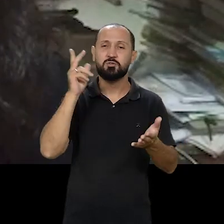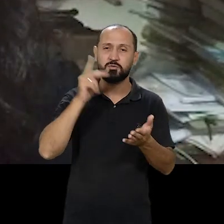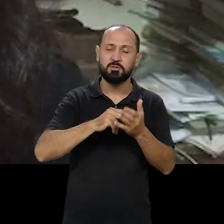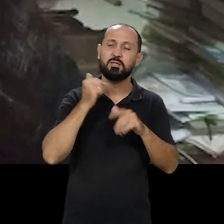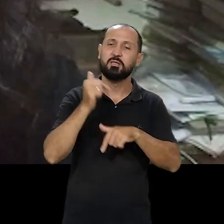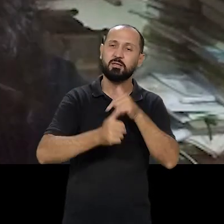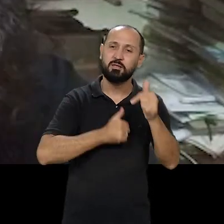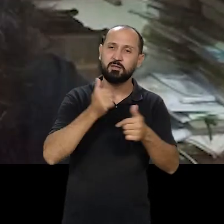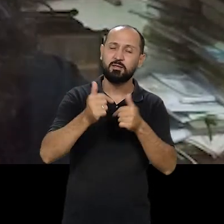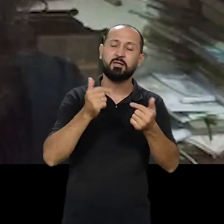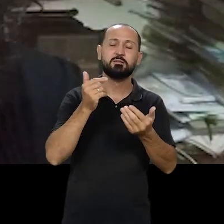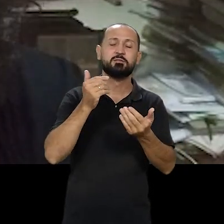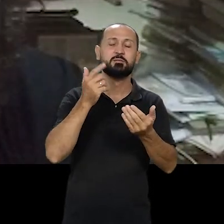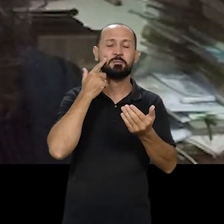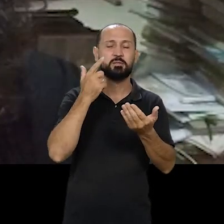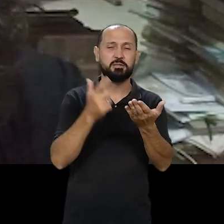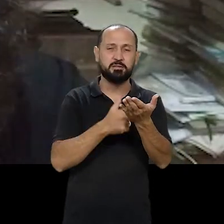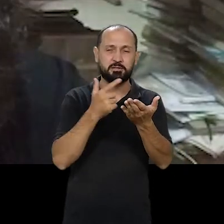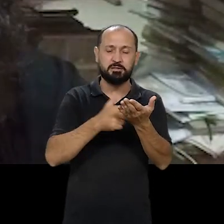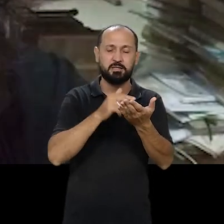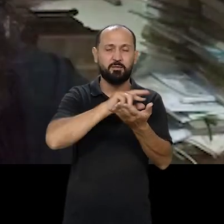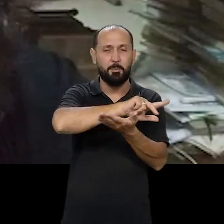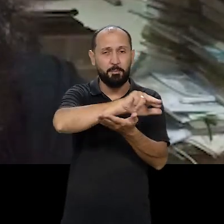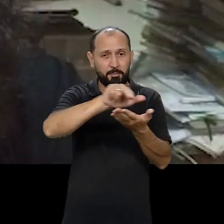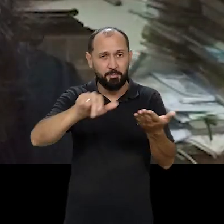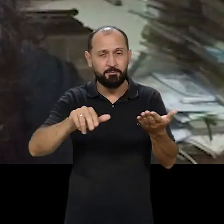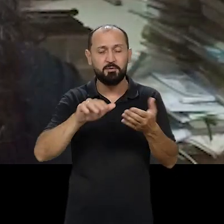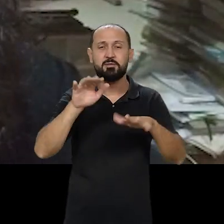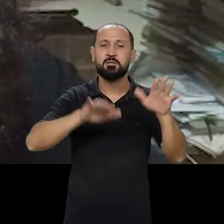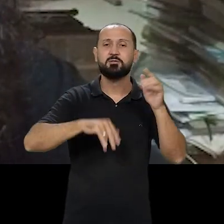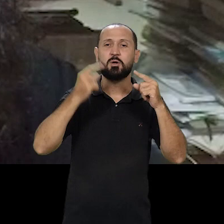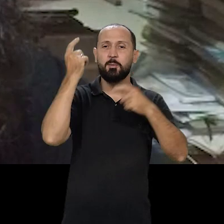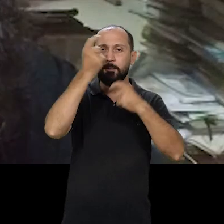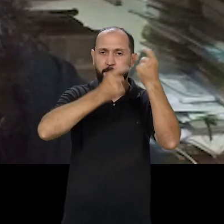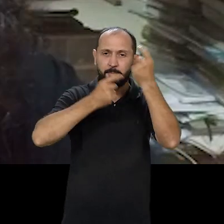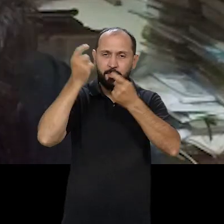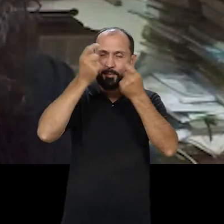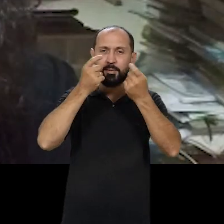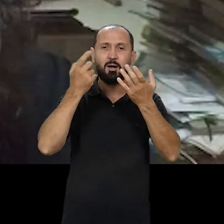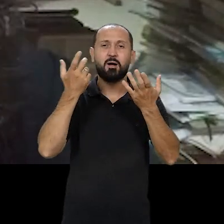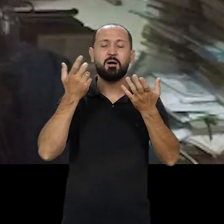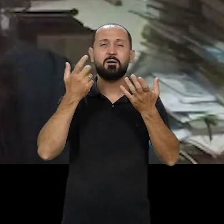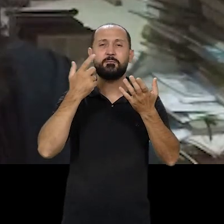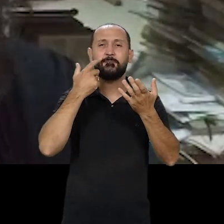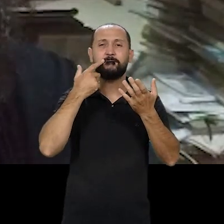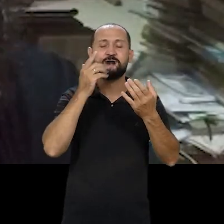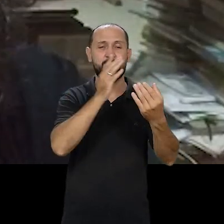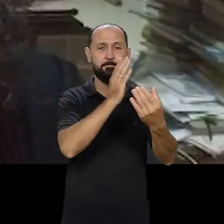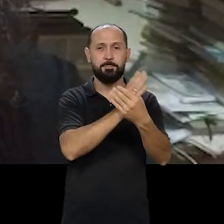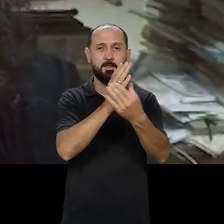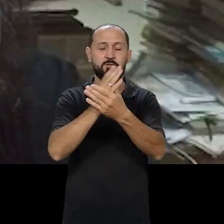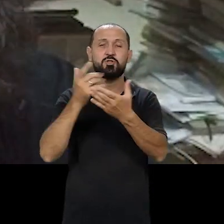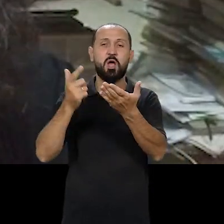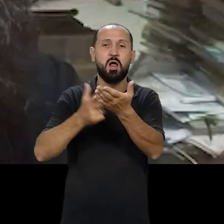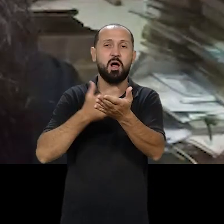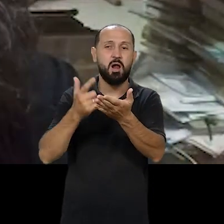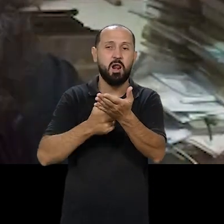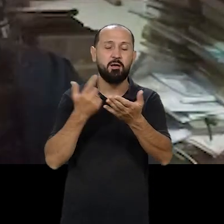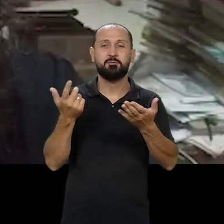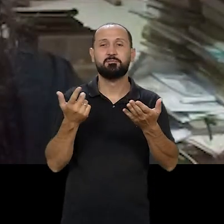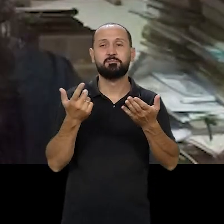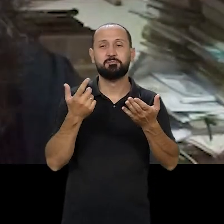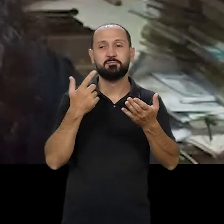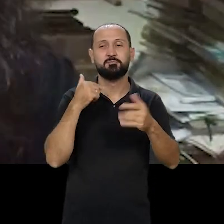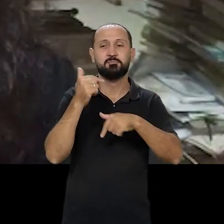que a gente está realmente trabalhando essa bibliodiversidade? E será que a gente não devia se preocupar também em rechear nossas bibliotecas